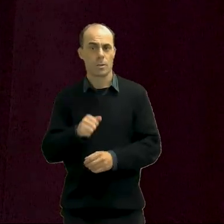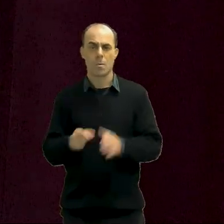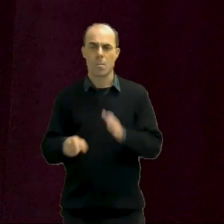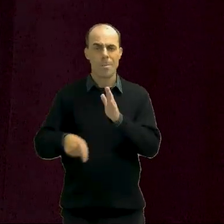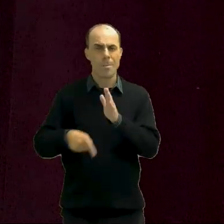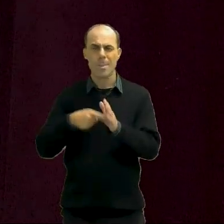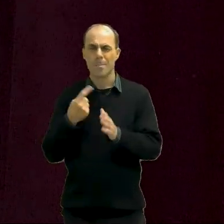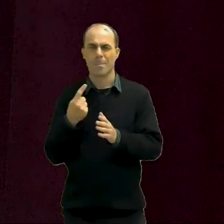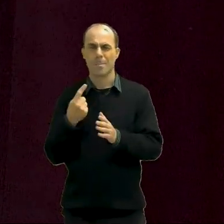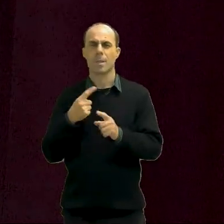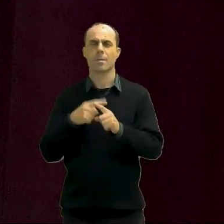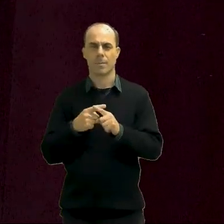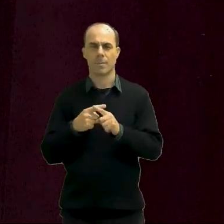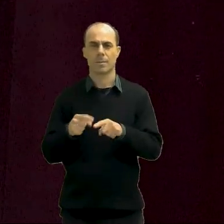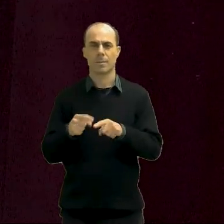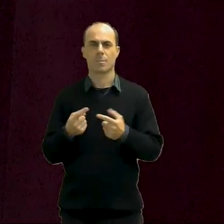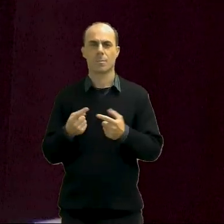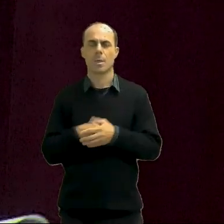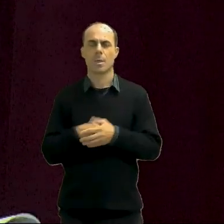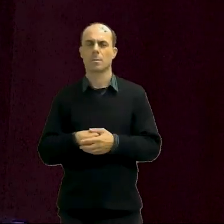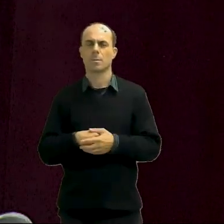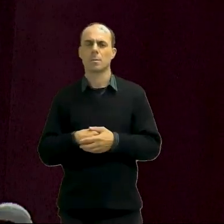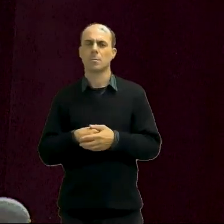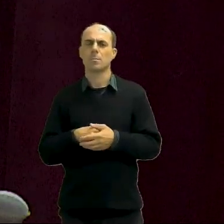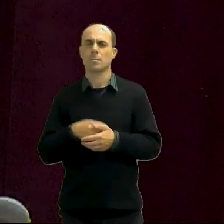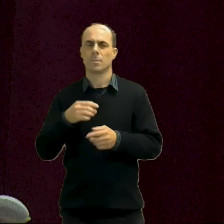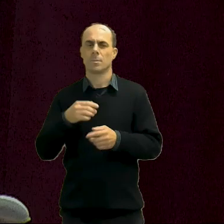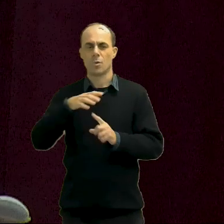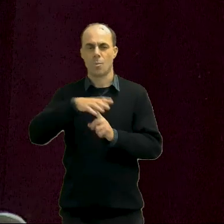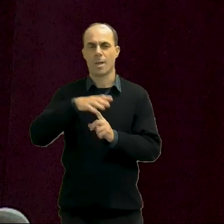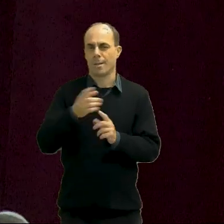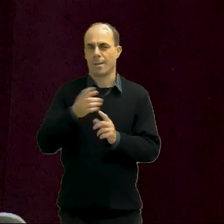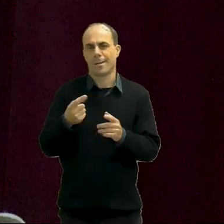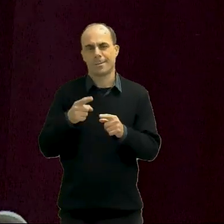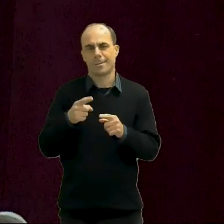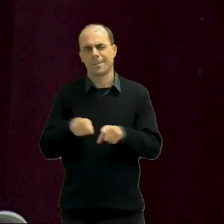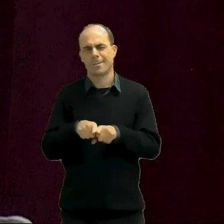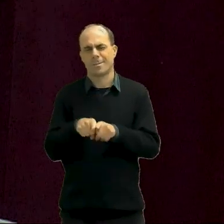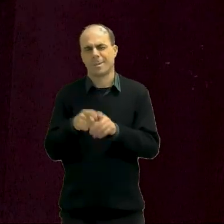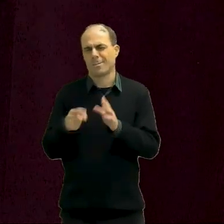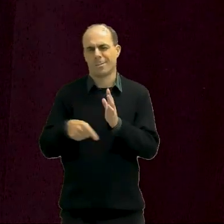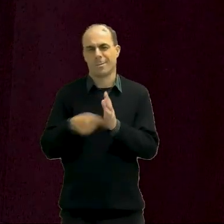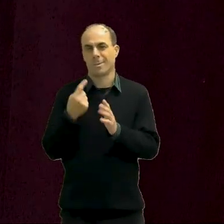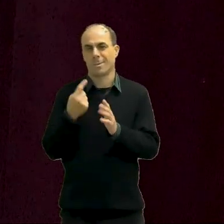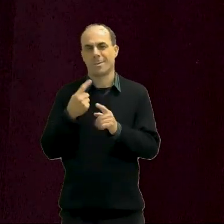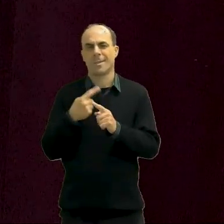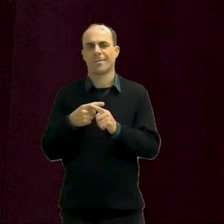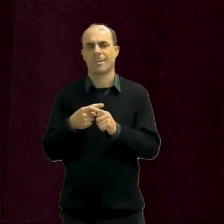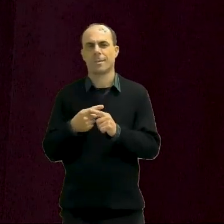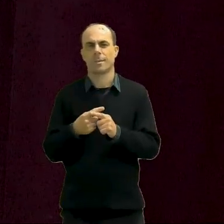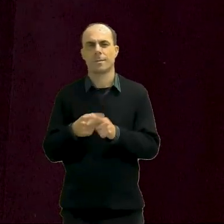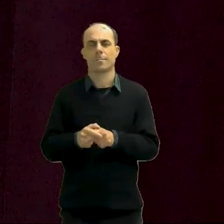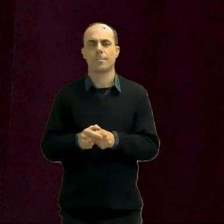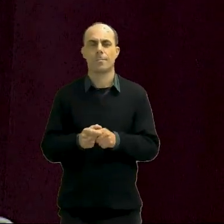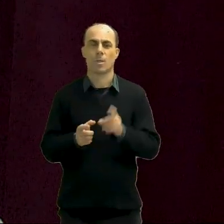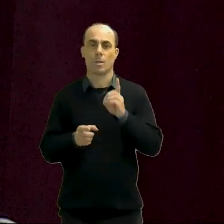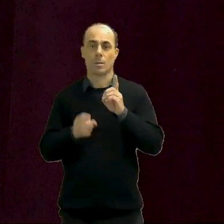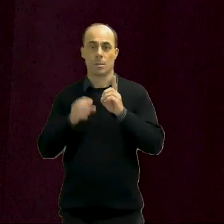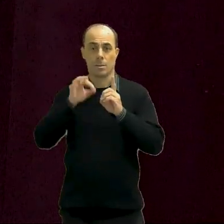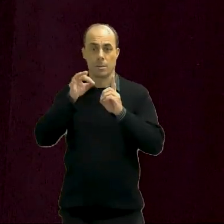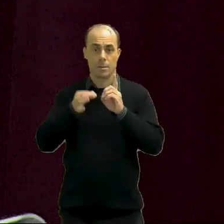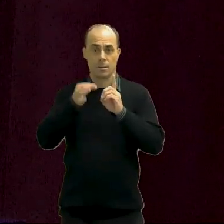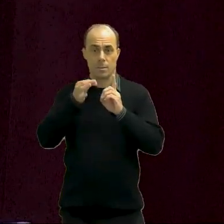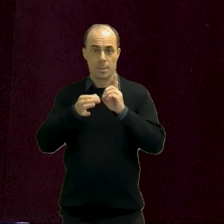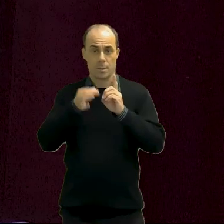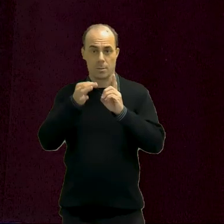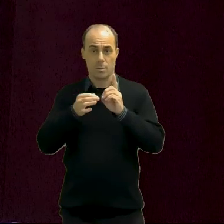TRE Com certeza acredito que talvez até do Paraná e a desembargadora Cláudia que Cláudia cristofani